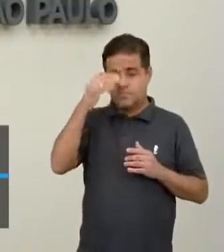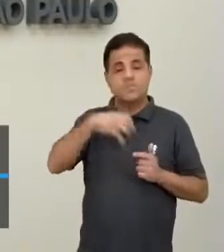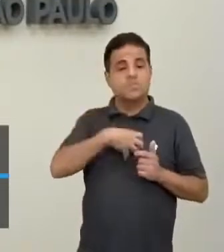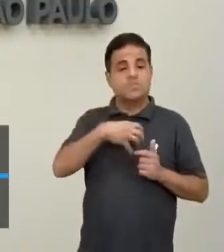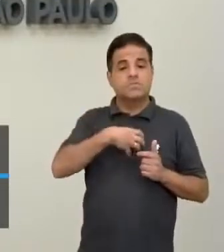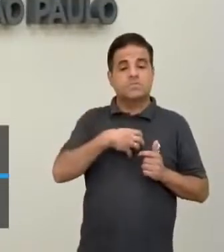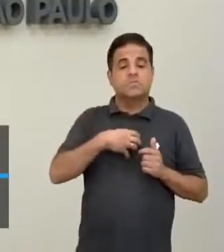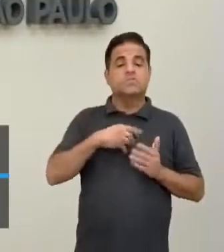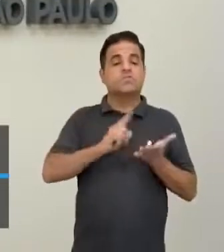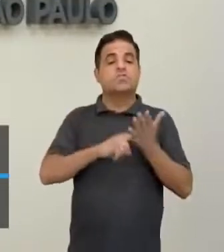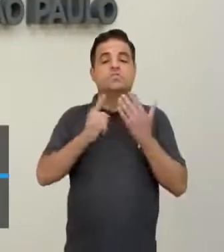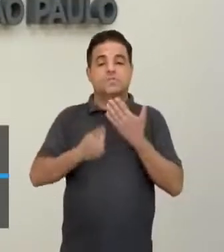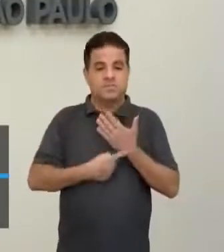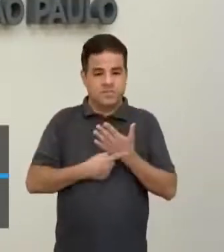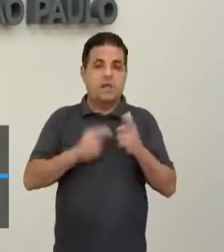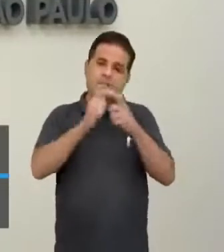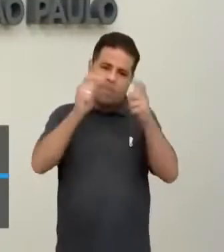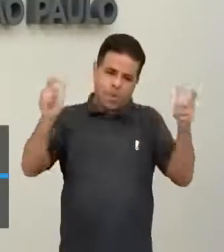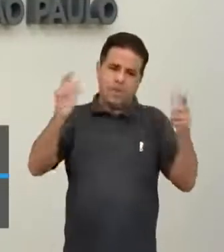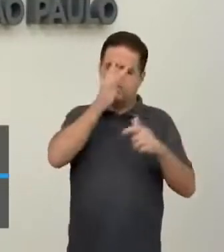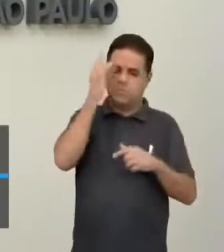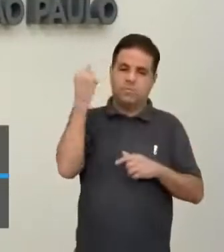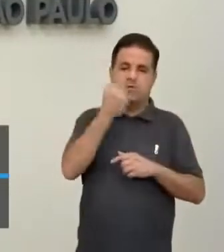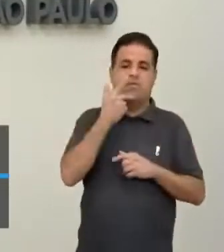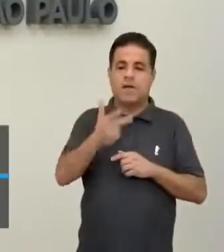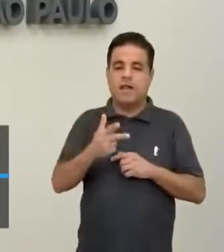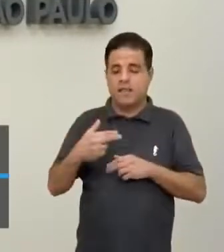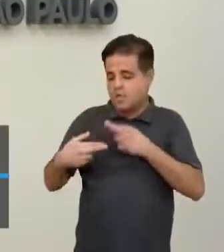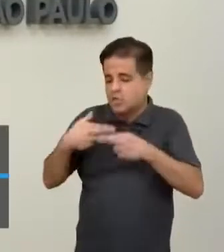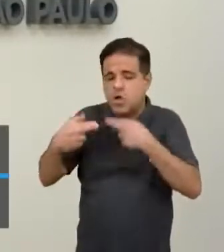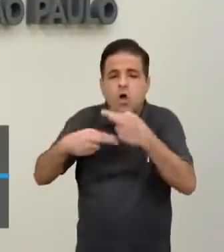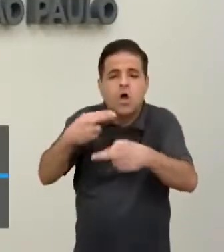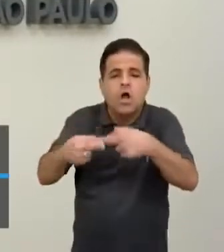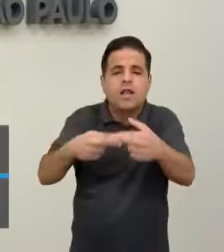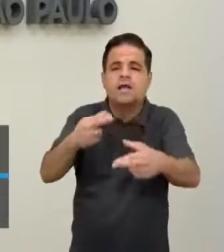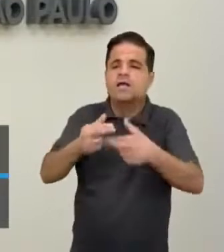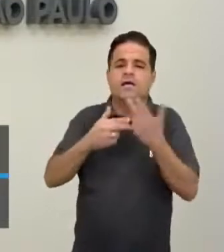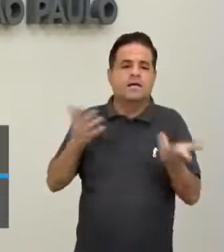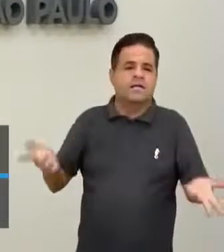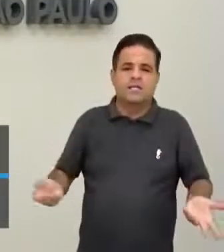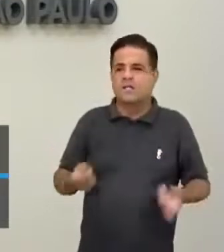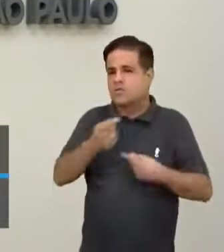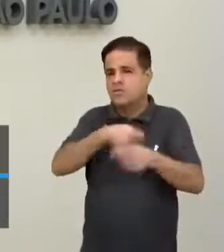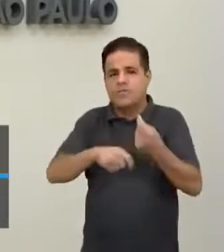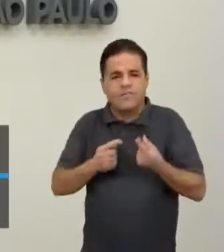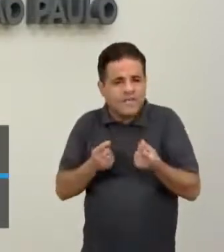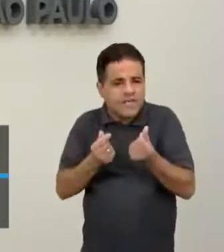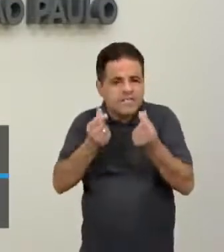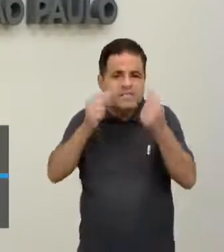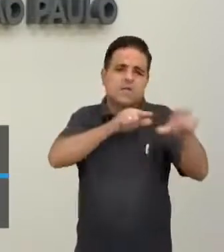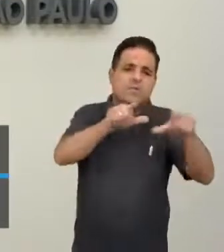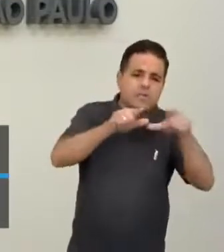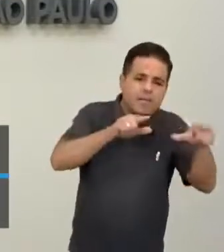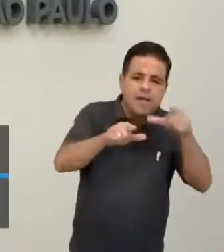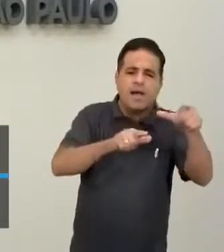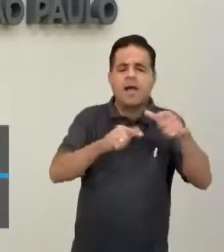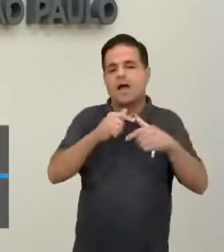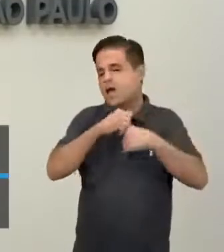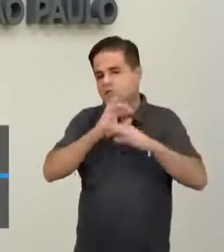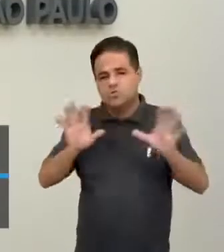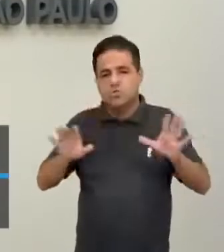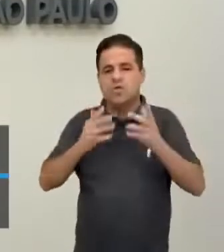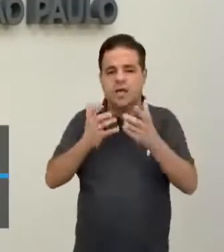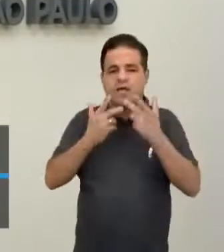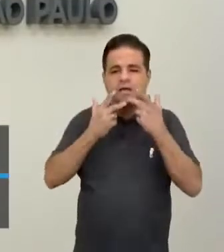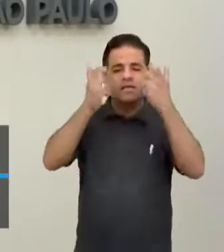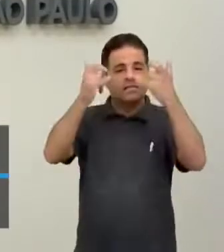no sentido figurado, como na maioria das vezes fala, ela só está se enrolando, né? Ou financeiramente, ou com trabalho. Então, é só isso que ela quis